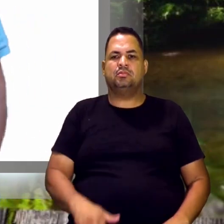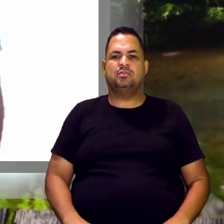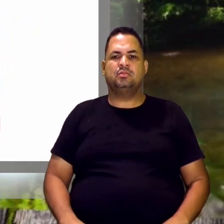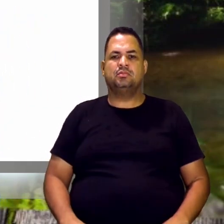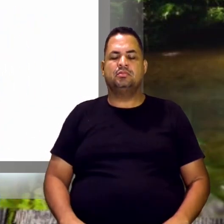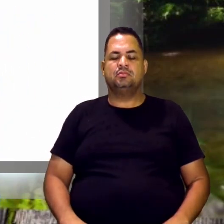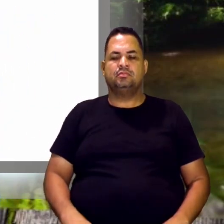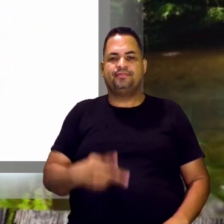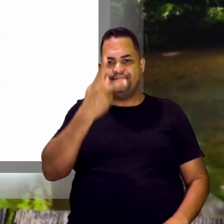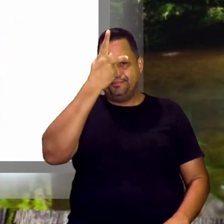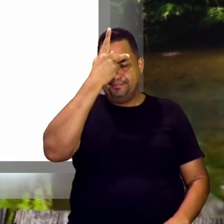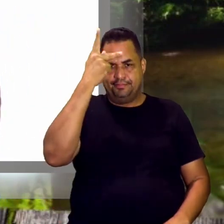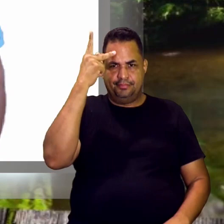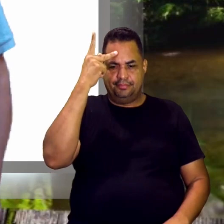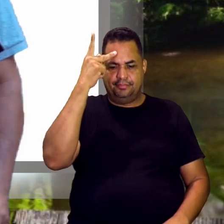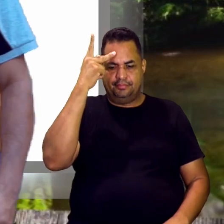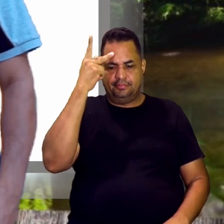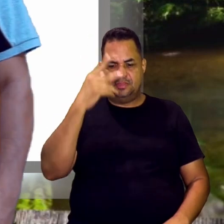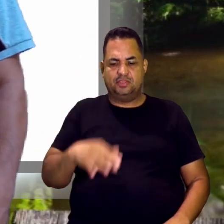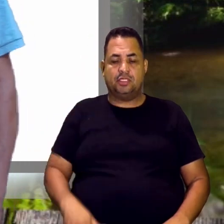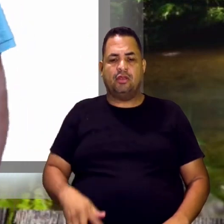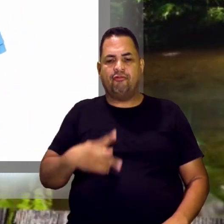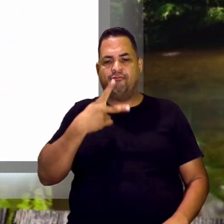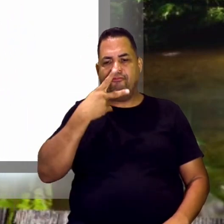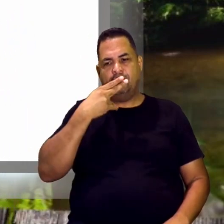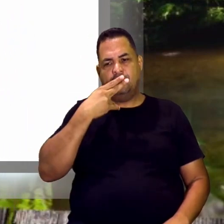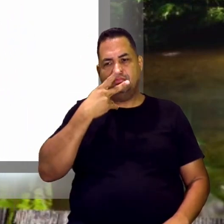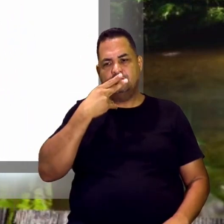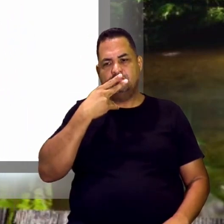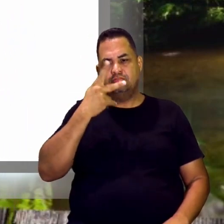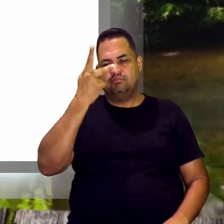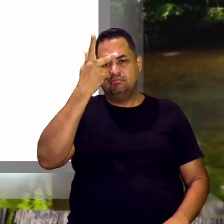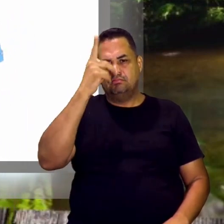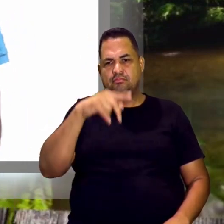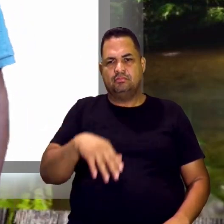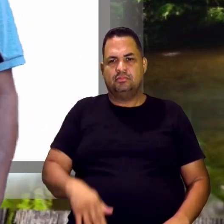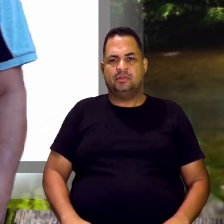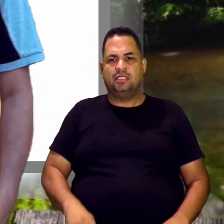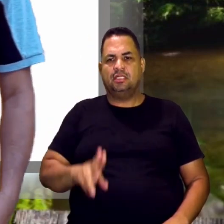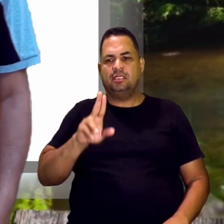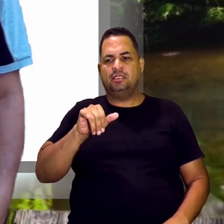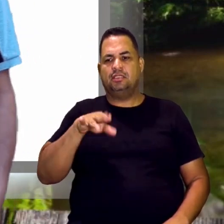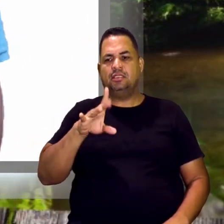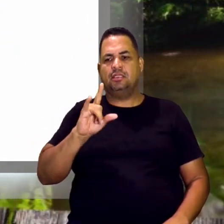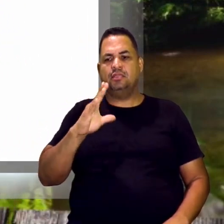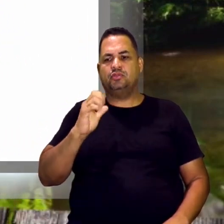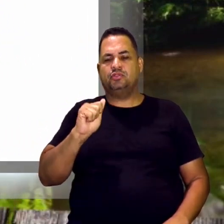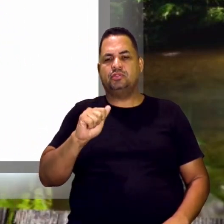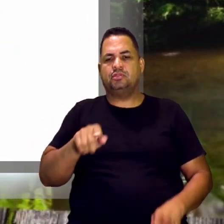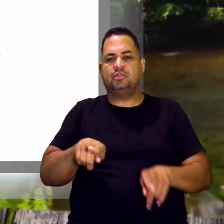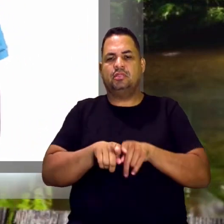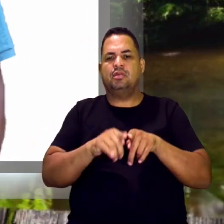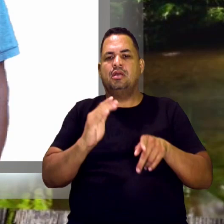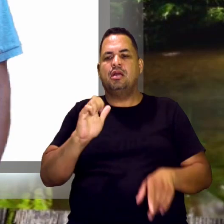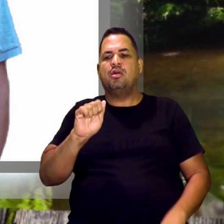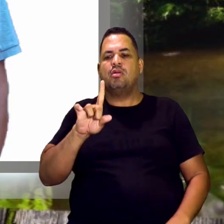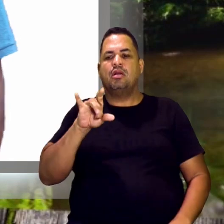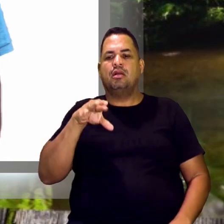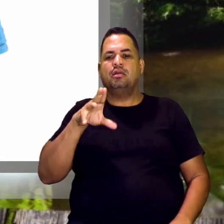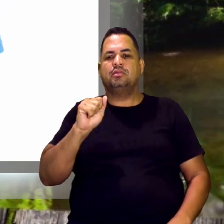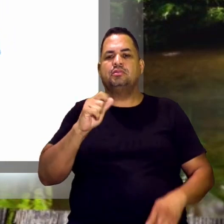a pessoa tabagista, a pessoa que é fumante, a nicotina, o alcatrão do cigarro, ele